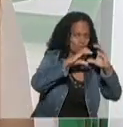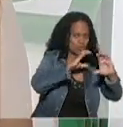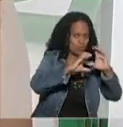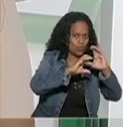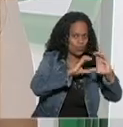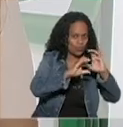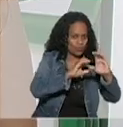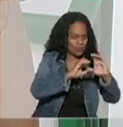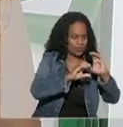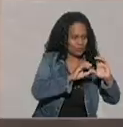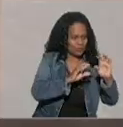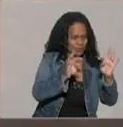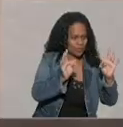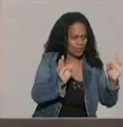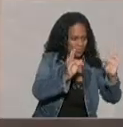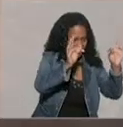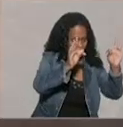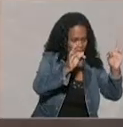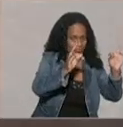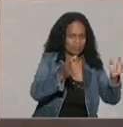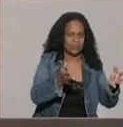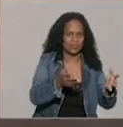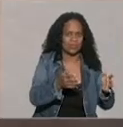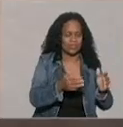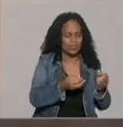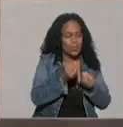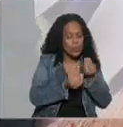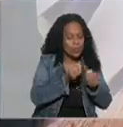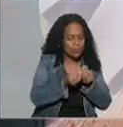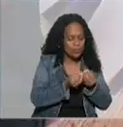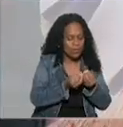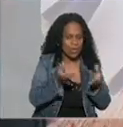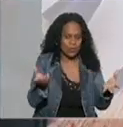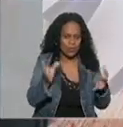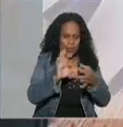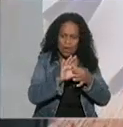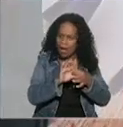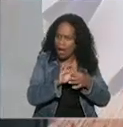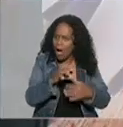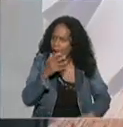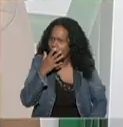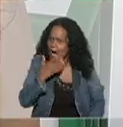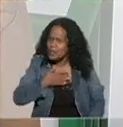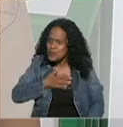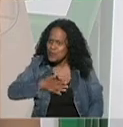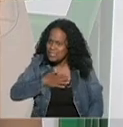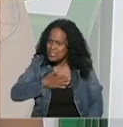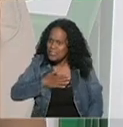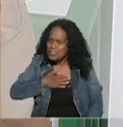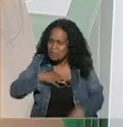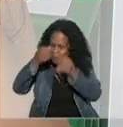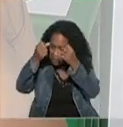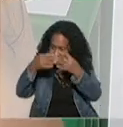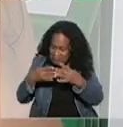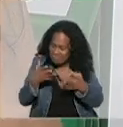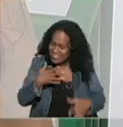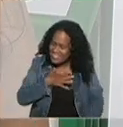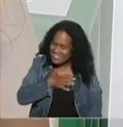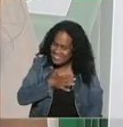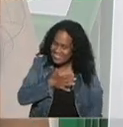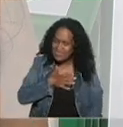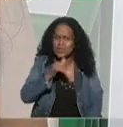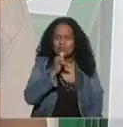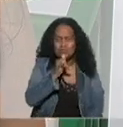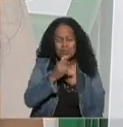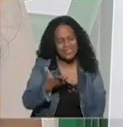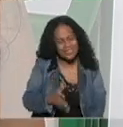Me explica isso, agora eu quero saber isso. Como? Dá um exemplo, Paulinha. É como, por exemplo... Essa